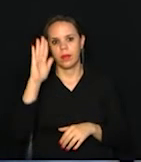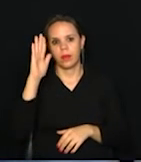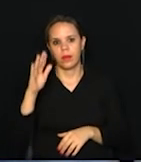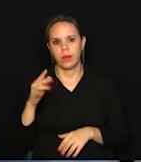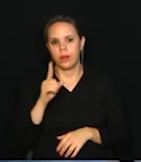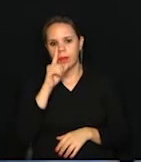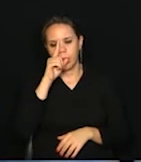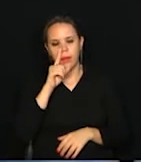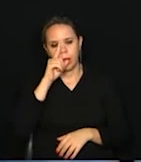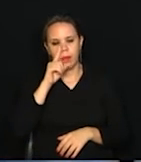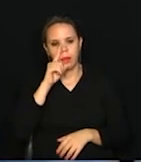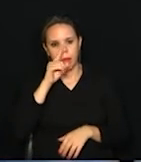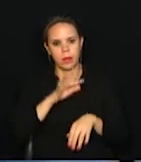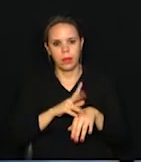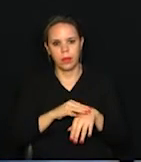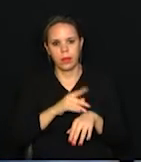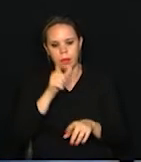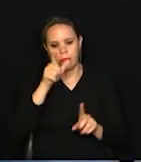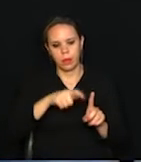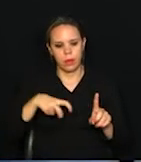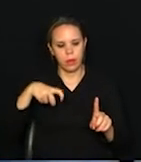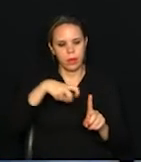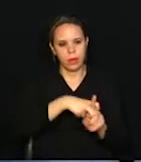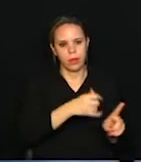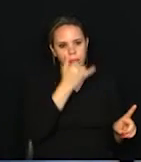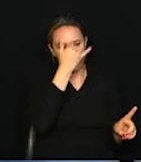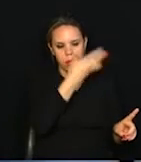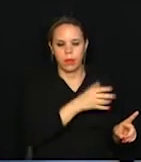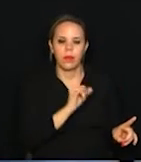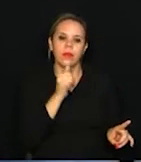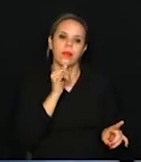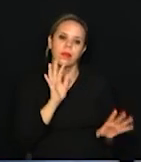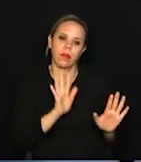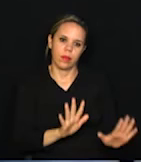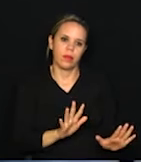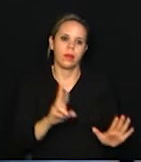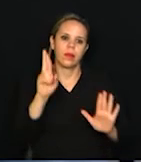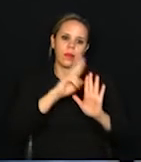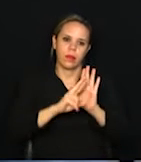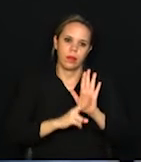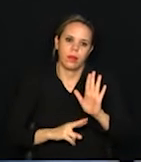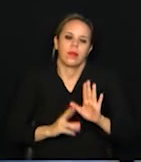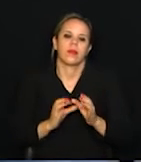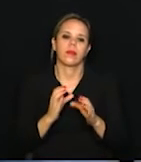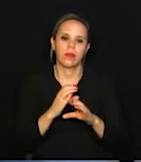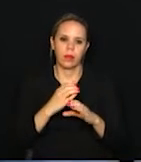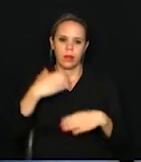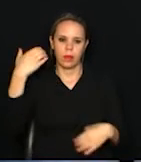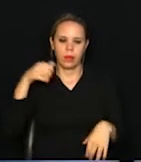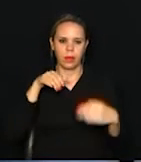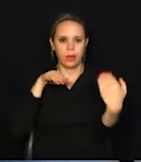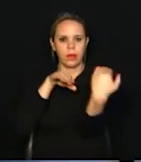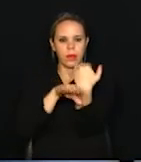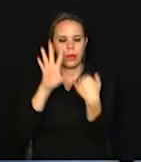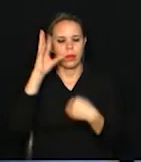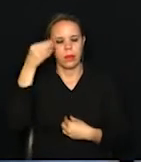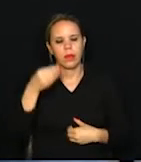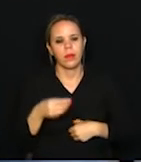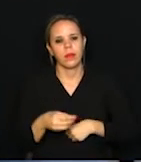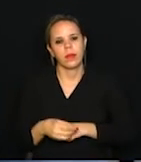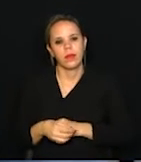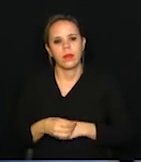maior é a comorbidade de quem será atropelado. Então, são as regras de engenharia de trânsito que, ao entender